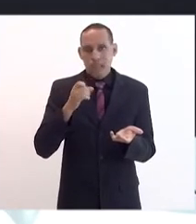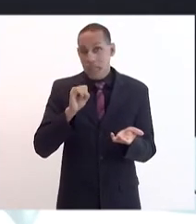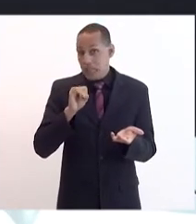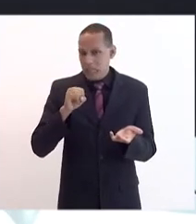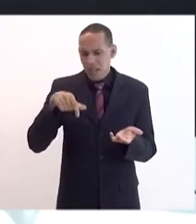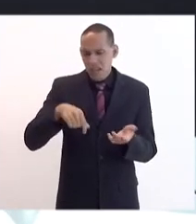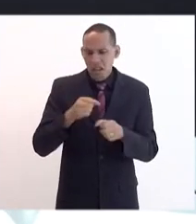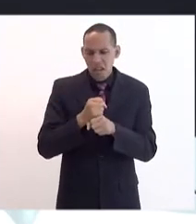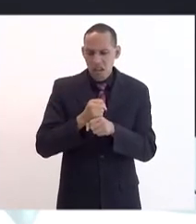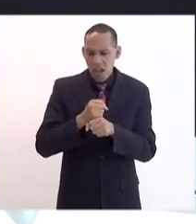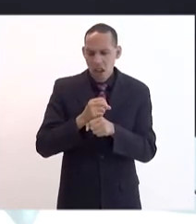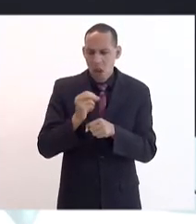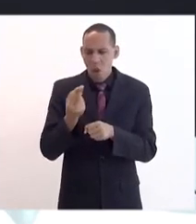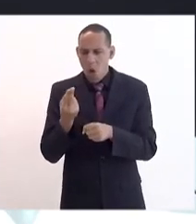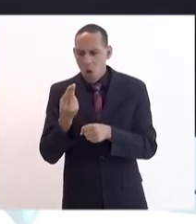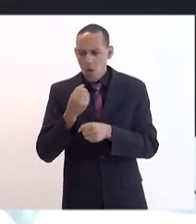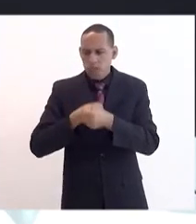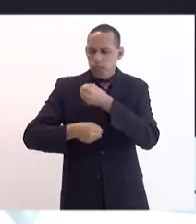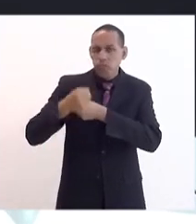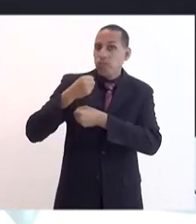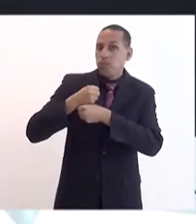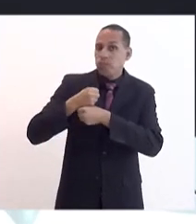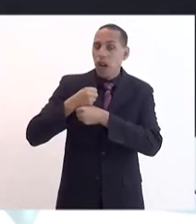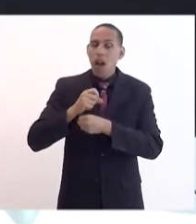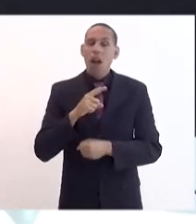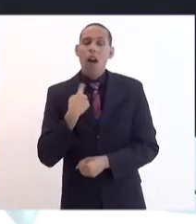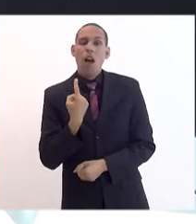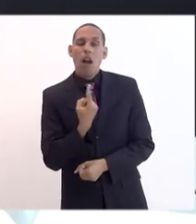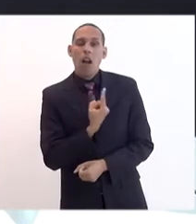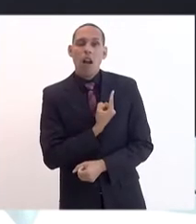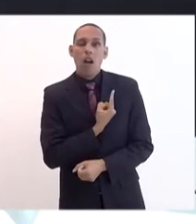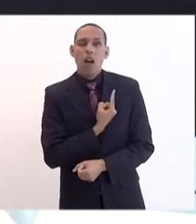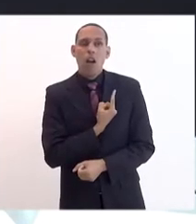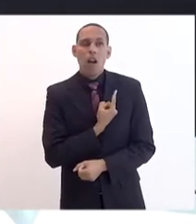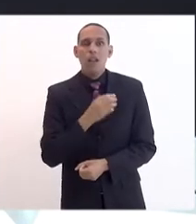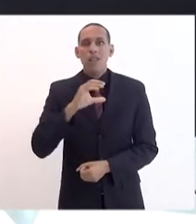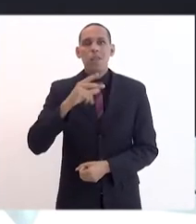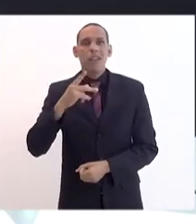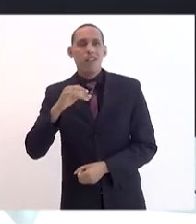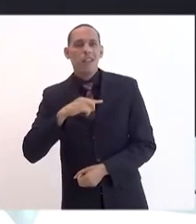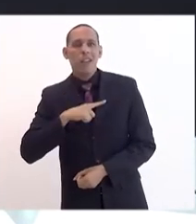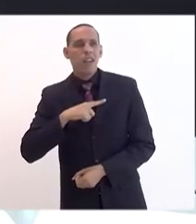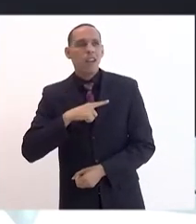esse ano ou no ano passado, tivemos a CPI